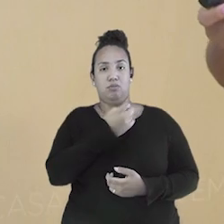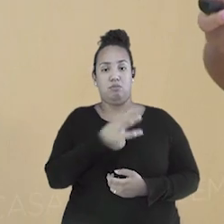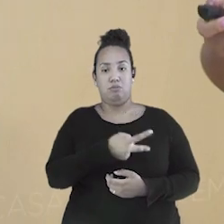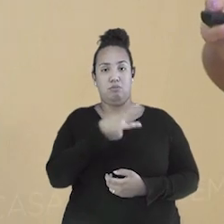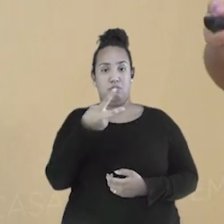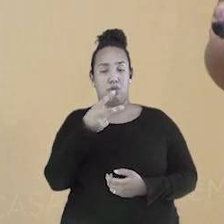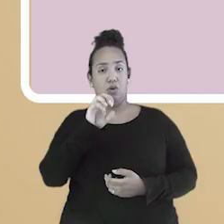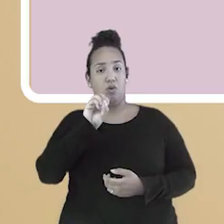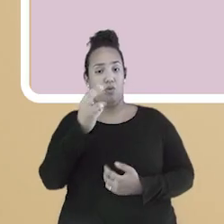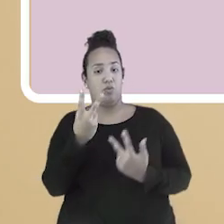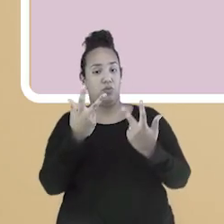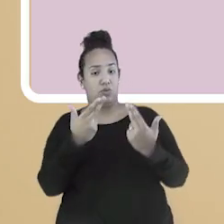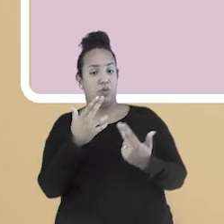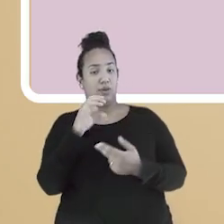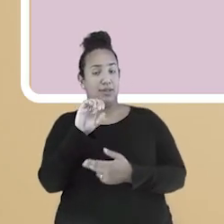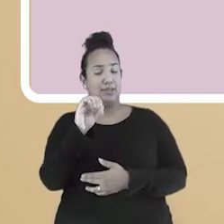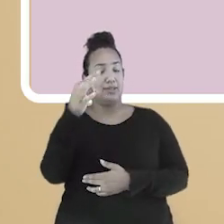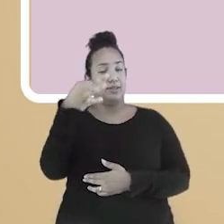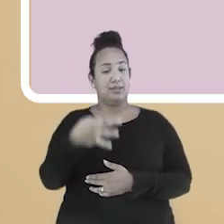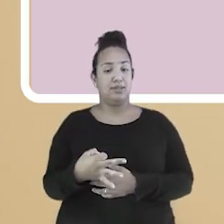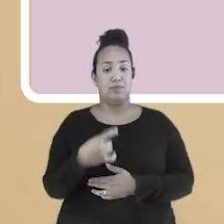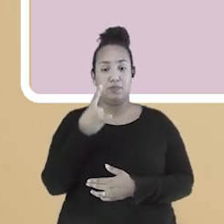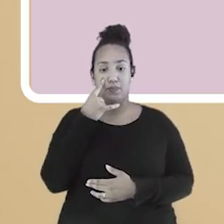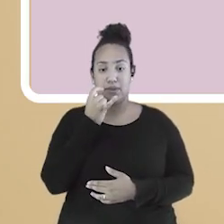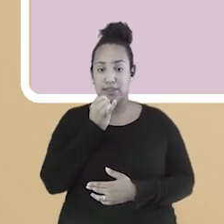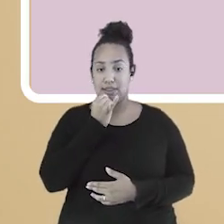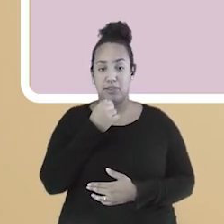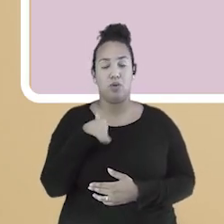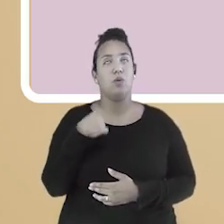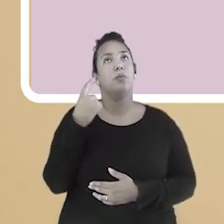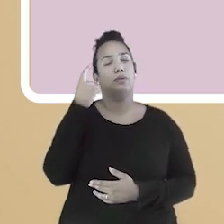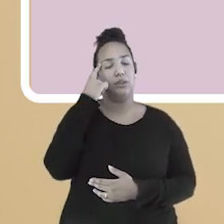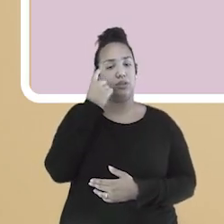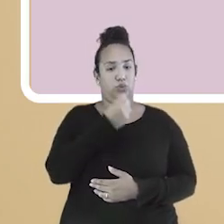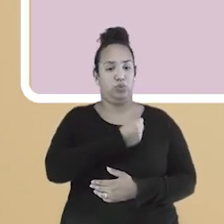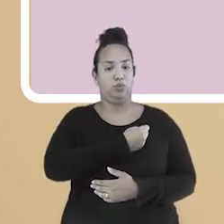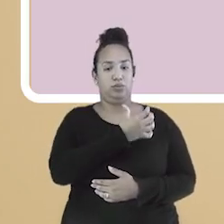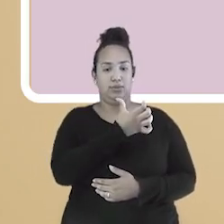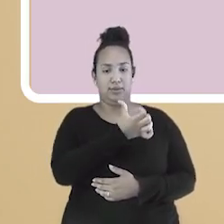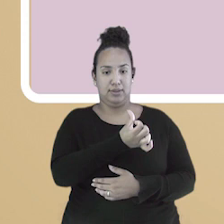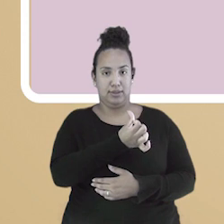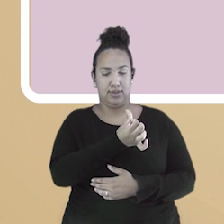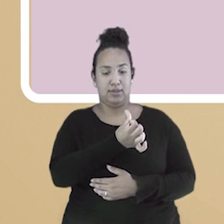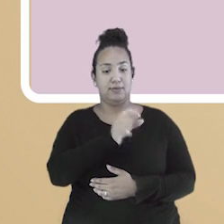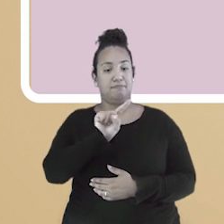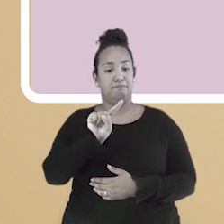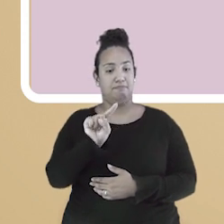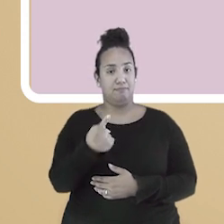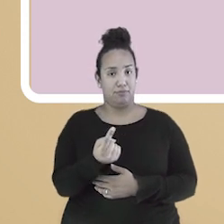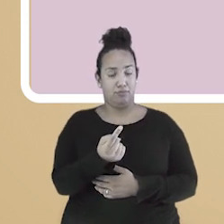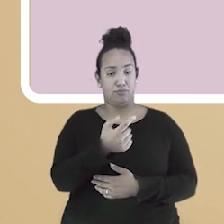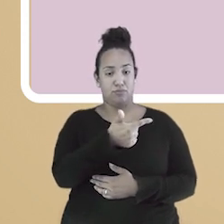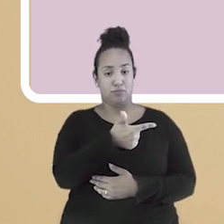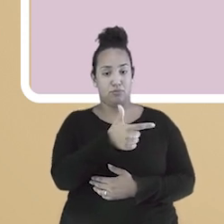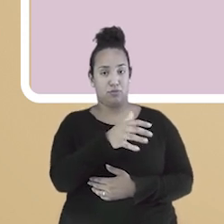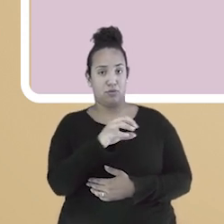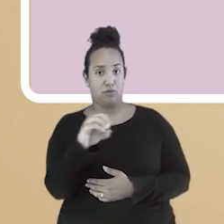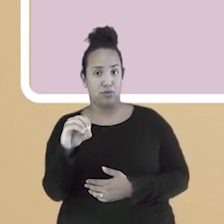zero, acertou. Por exemplo, eu pensei nos números 6,